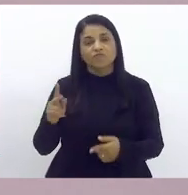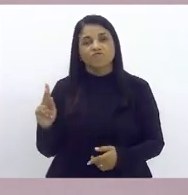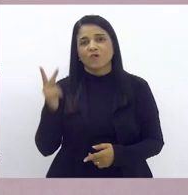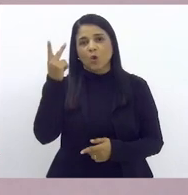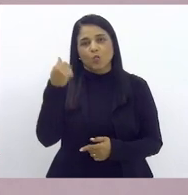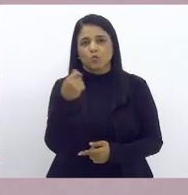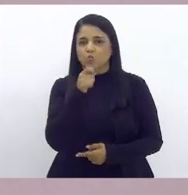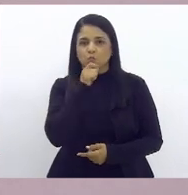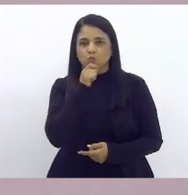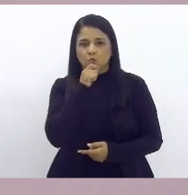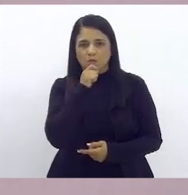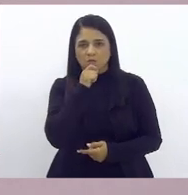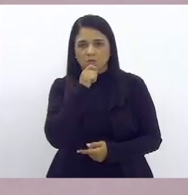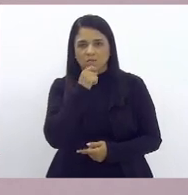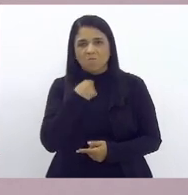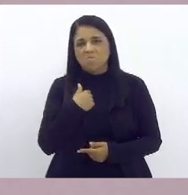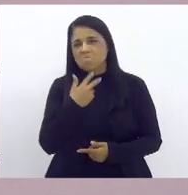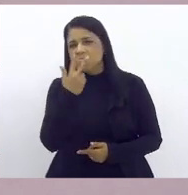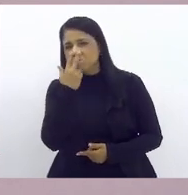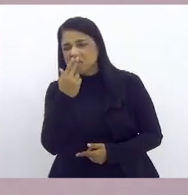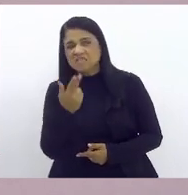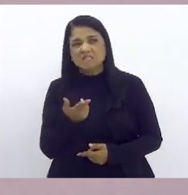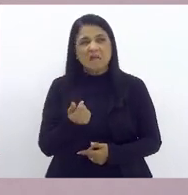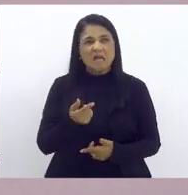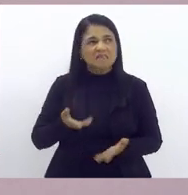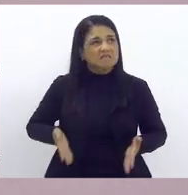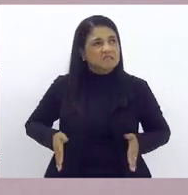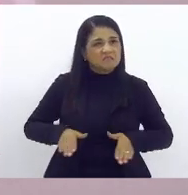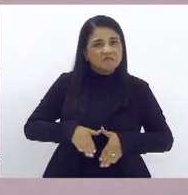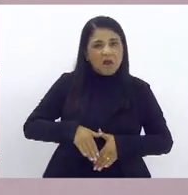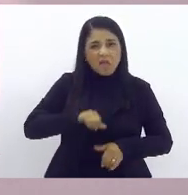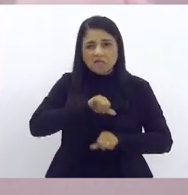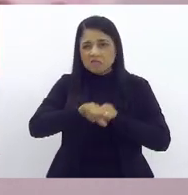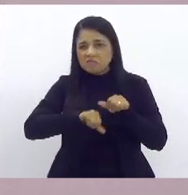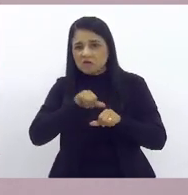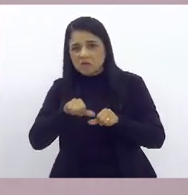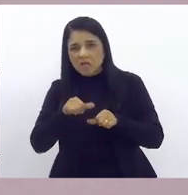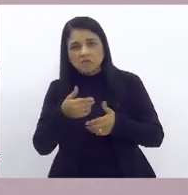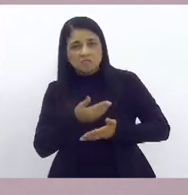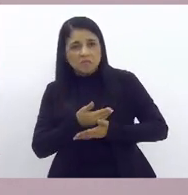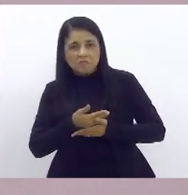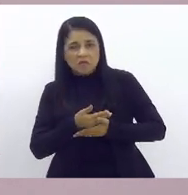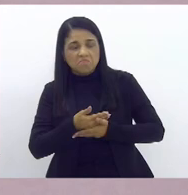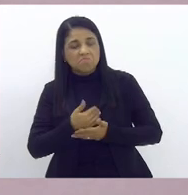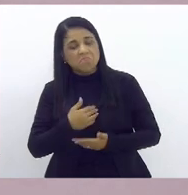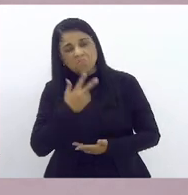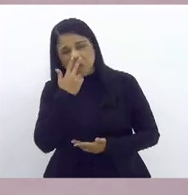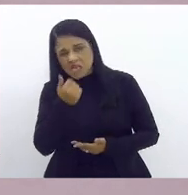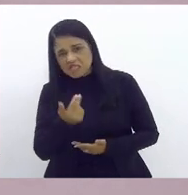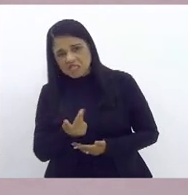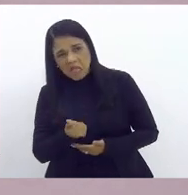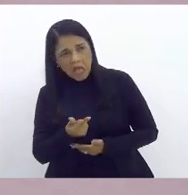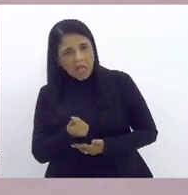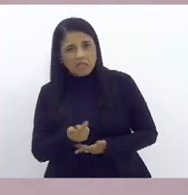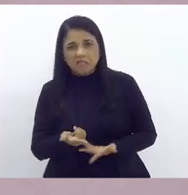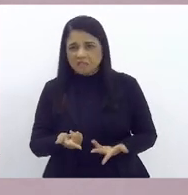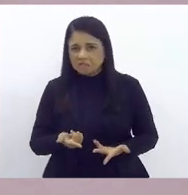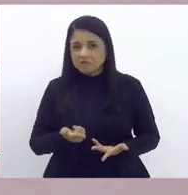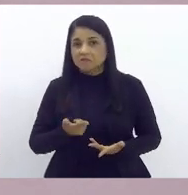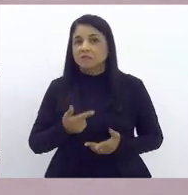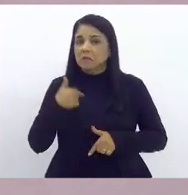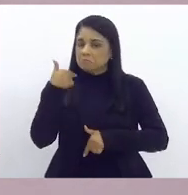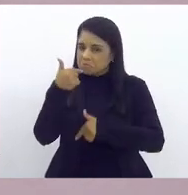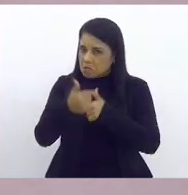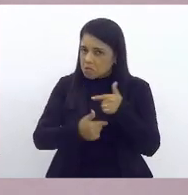desvalorizado. É como se fosse nada, né? Trocar uma fralda de um bebê, isso é como se fosse nada, mas é muita coisa. É